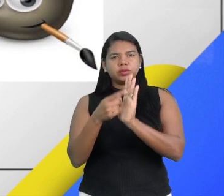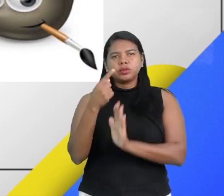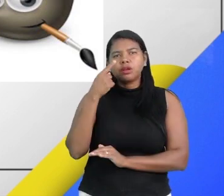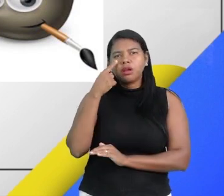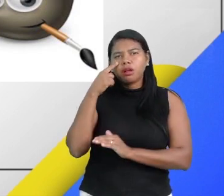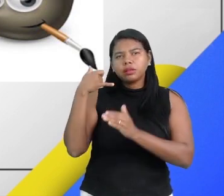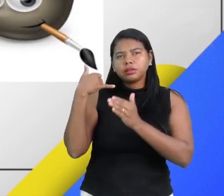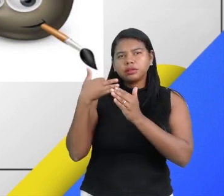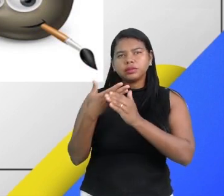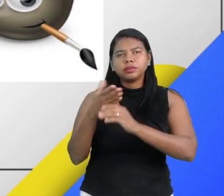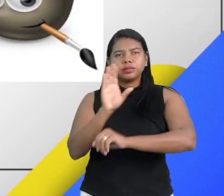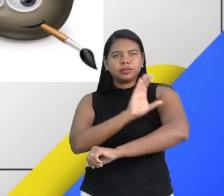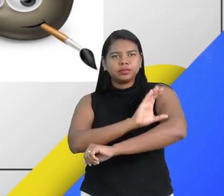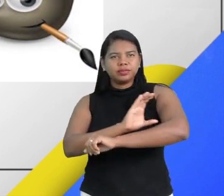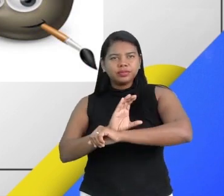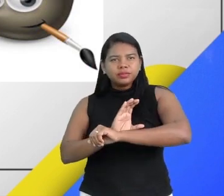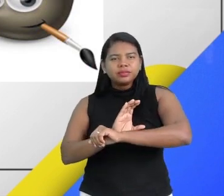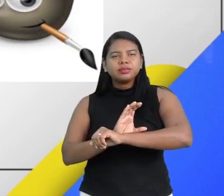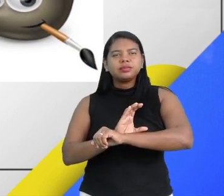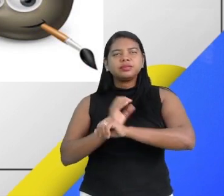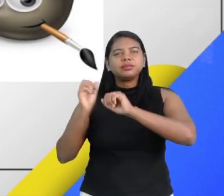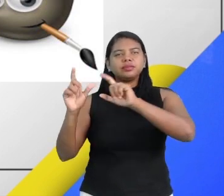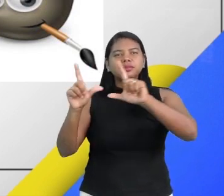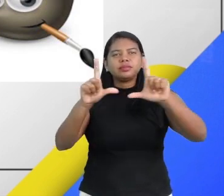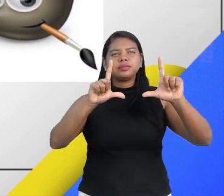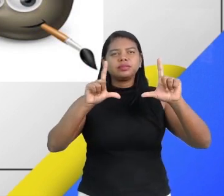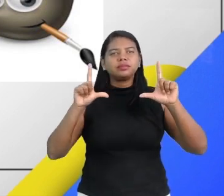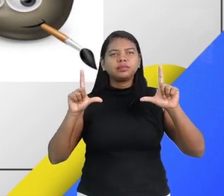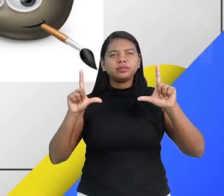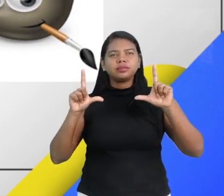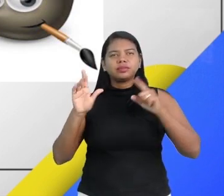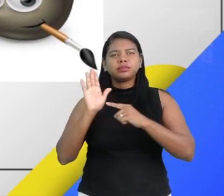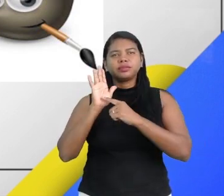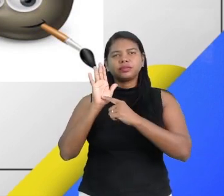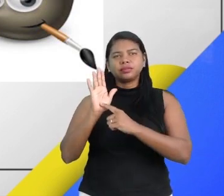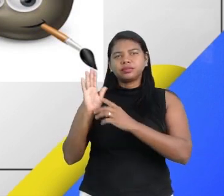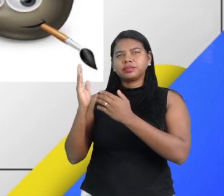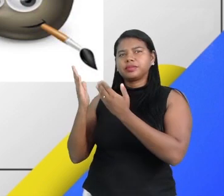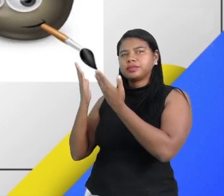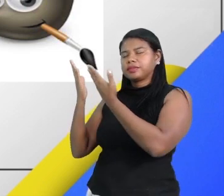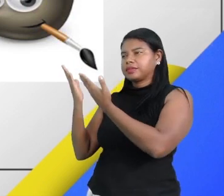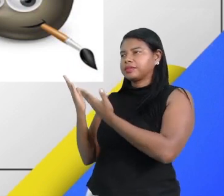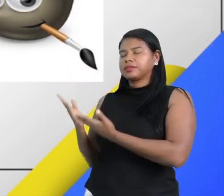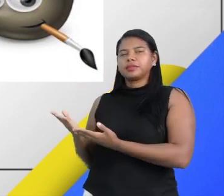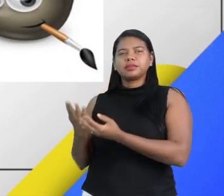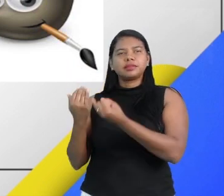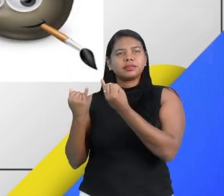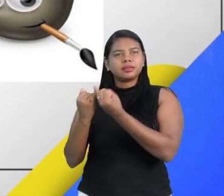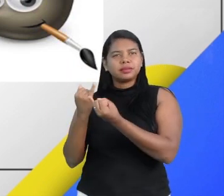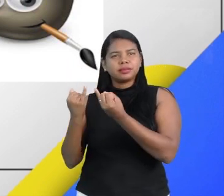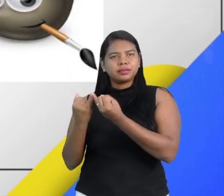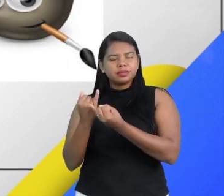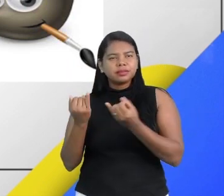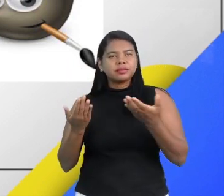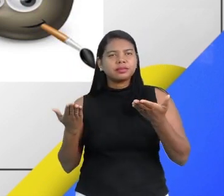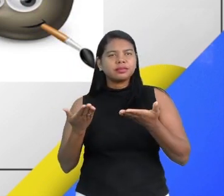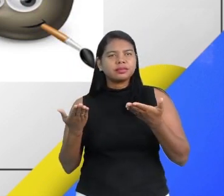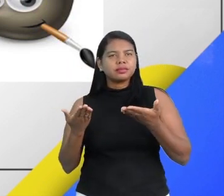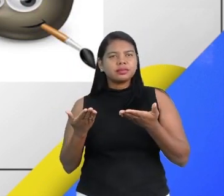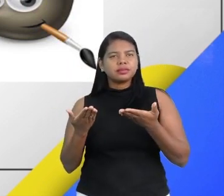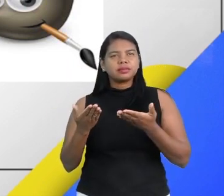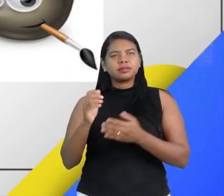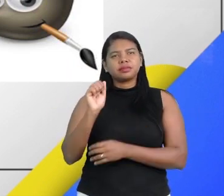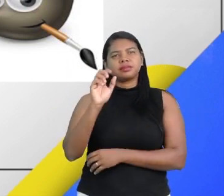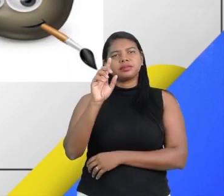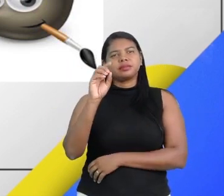curso. Então a gente vai trabalhar com imagens baseadas em pixel. Ele é semelhante ao seu grande concorrente, que é o Adobe